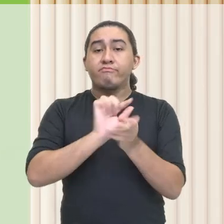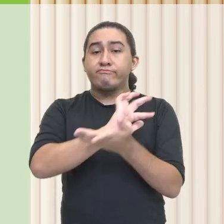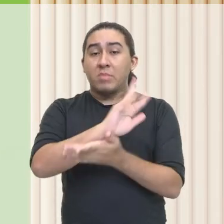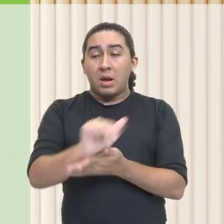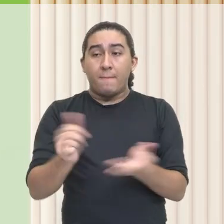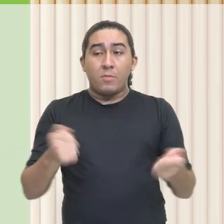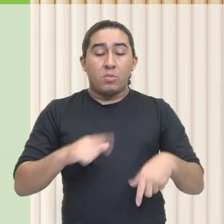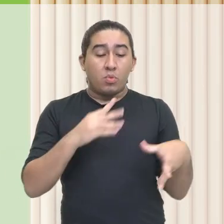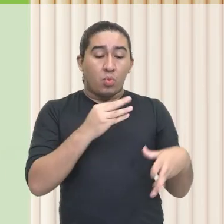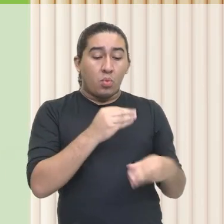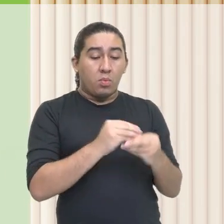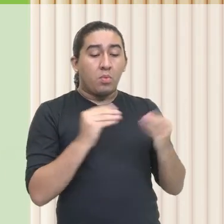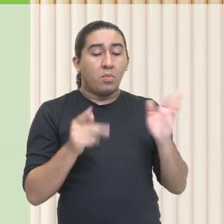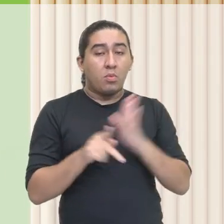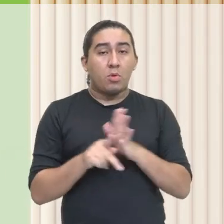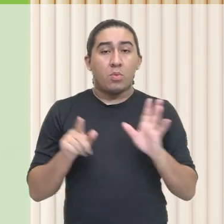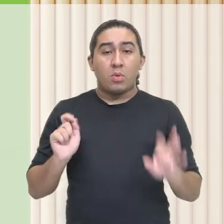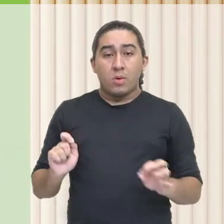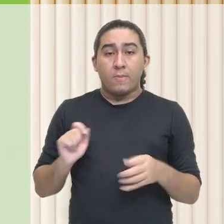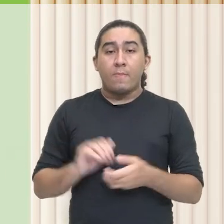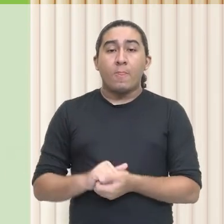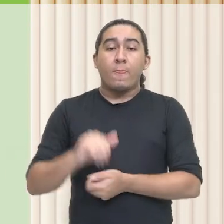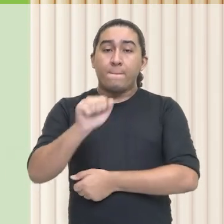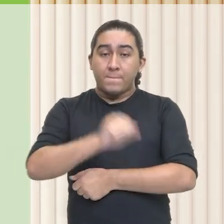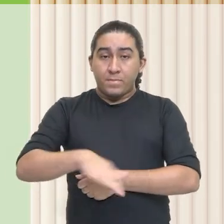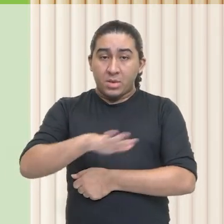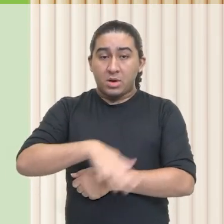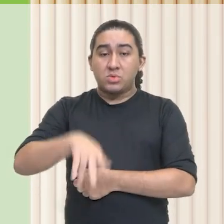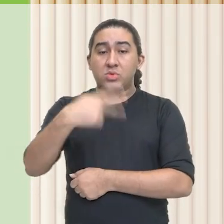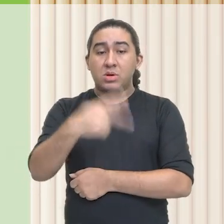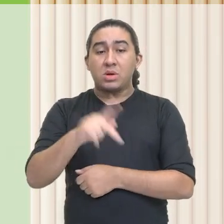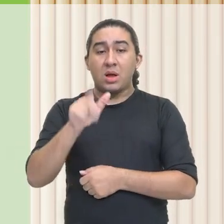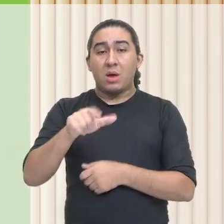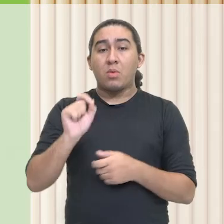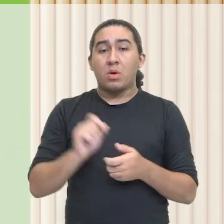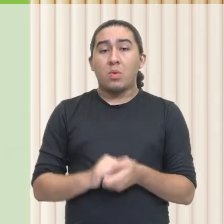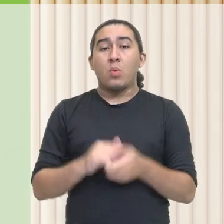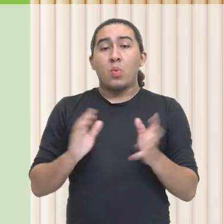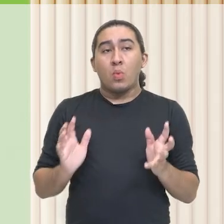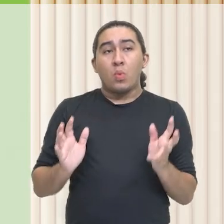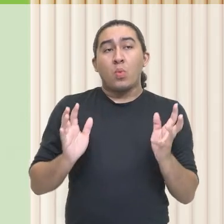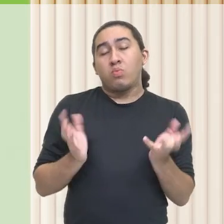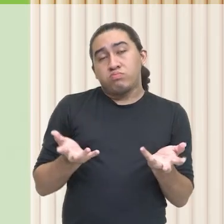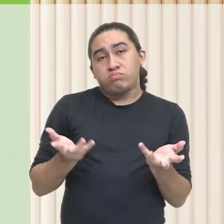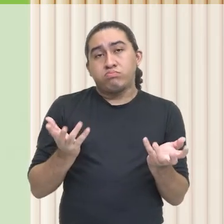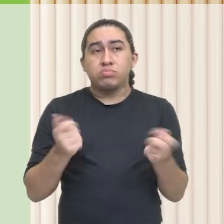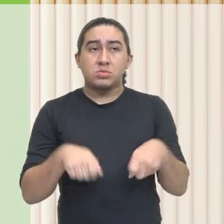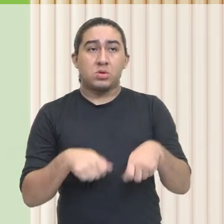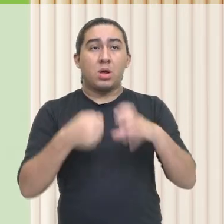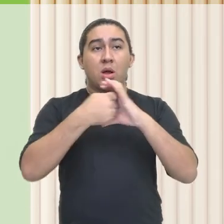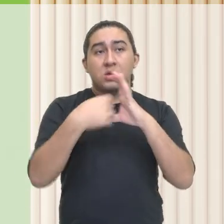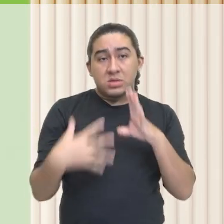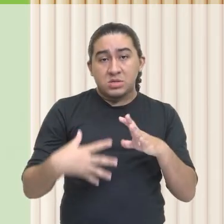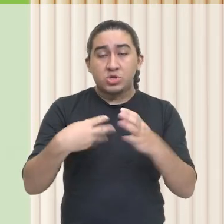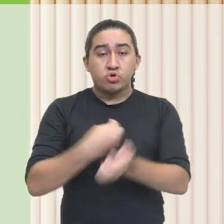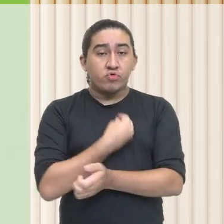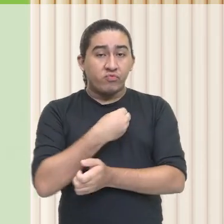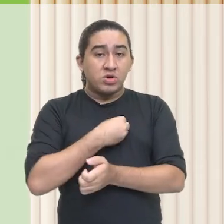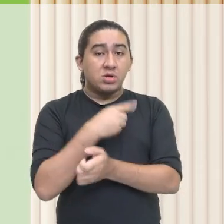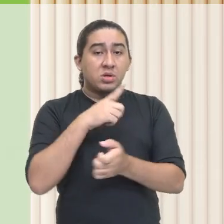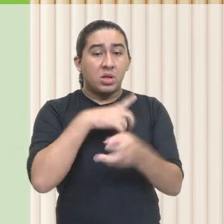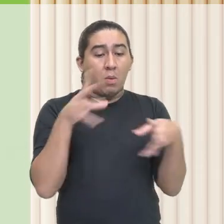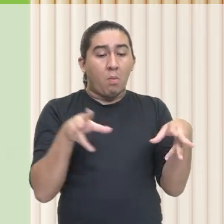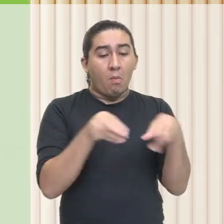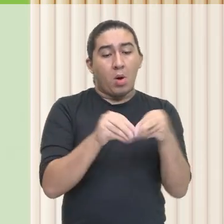eles compõem ali no seu interior um conjunto de componentes bióticos que são seres